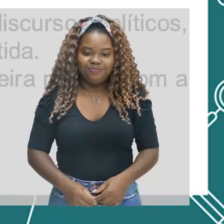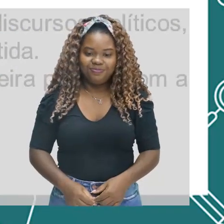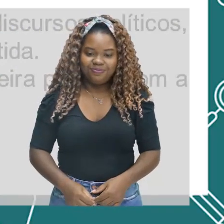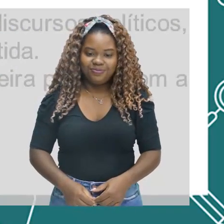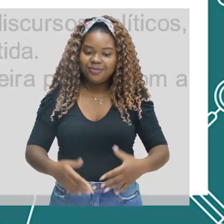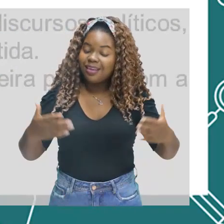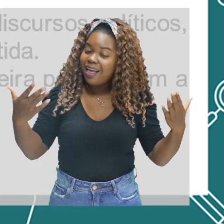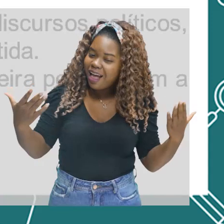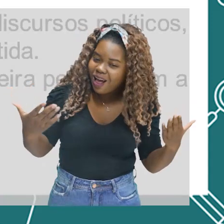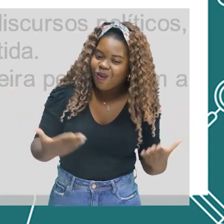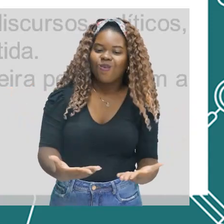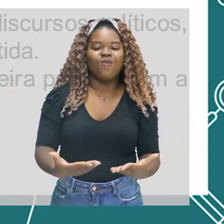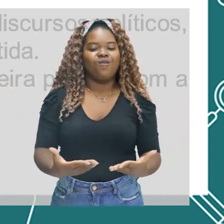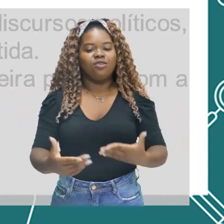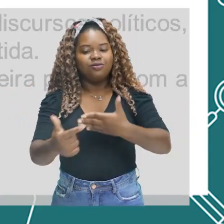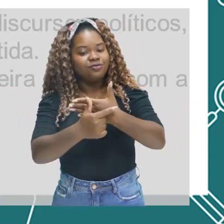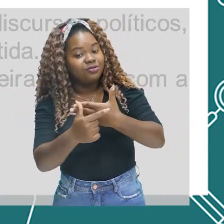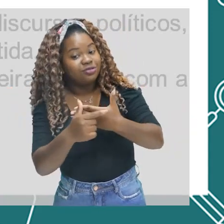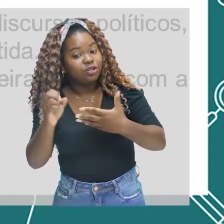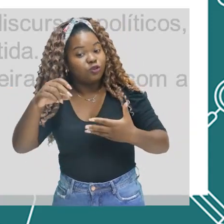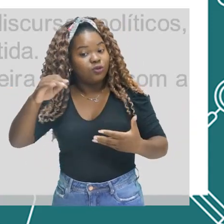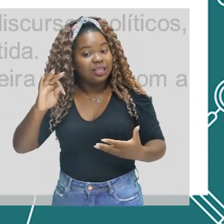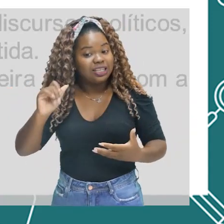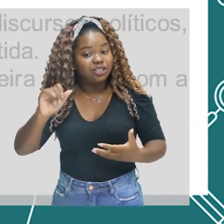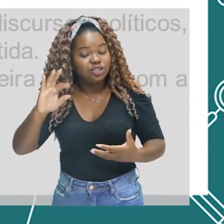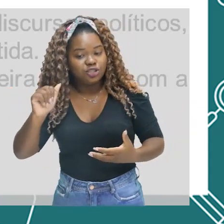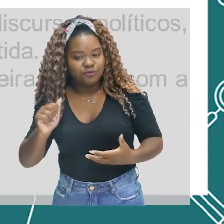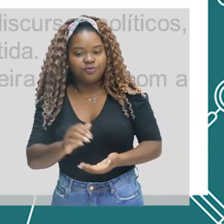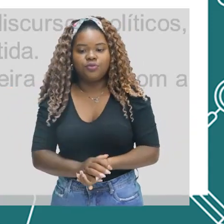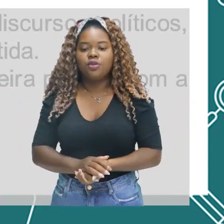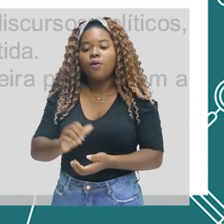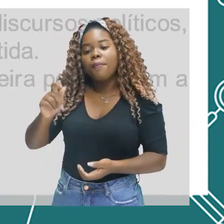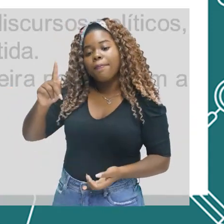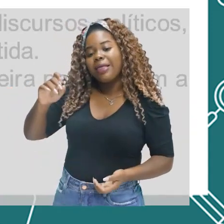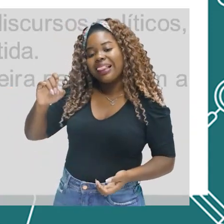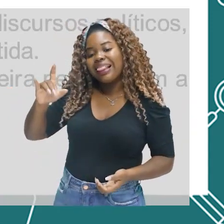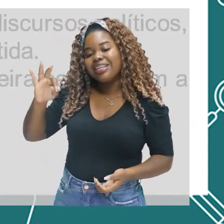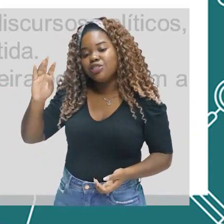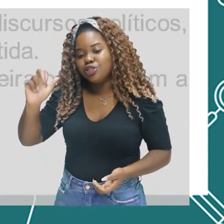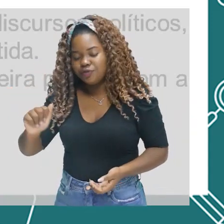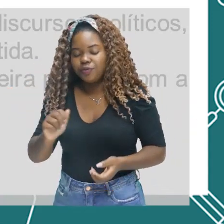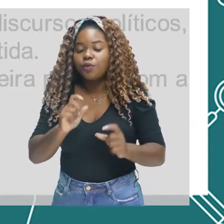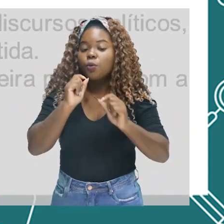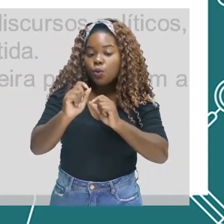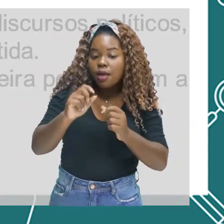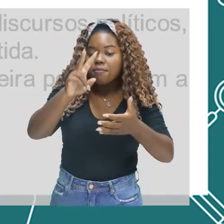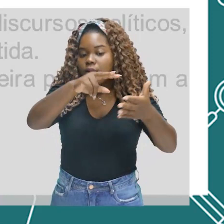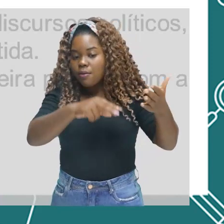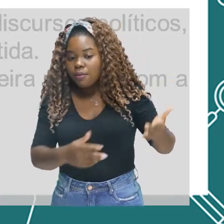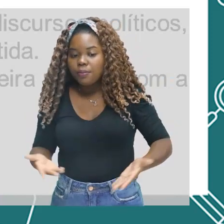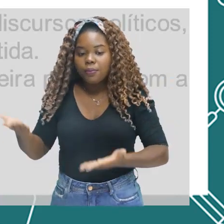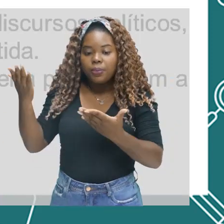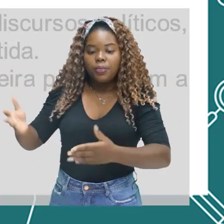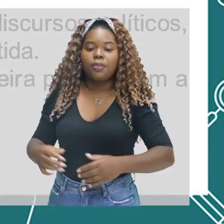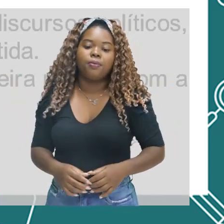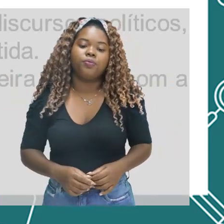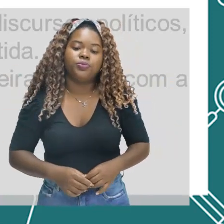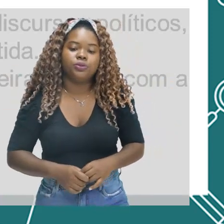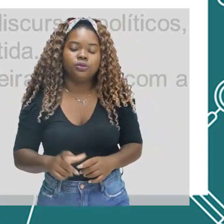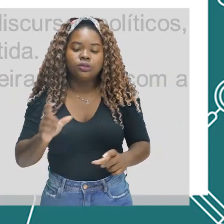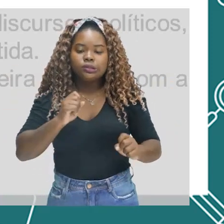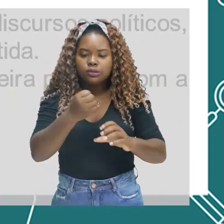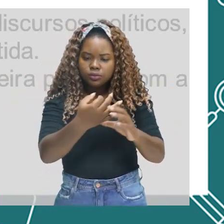Agora, a função conativa ou apelativa. Também chamada de apelativa, a função conativa